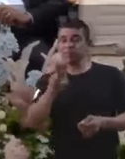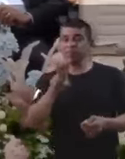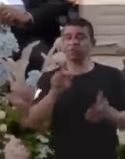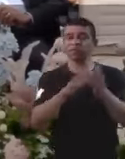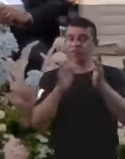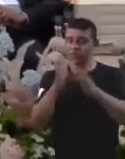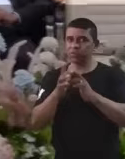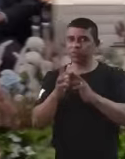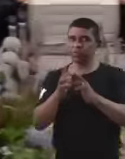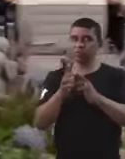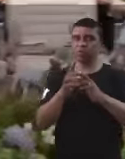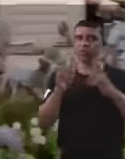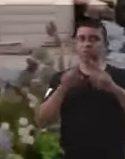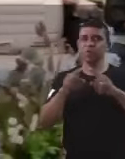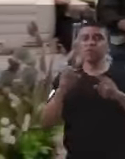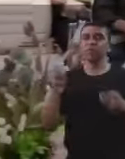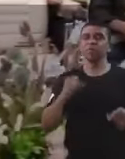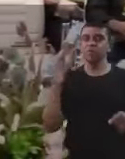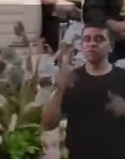graça.